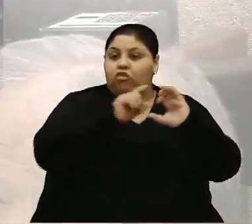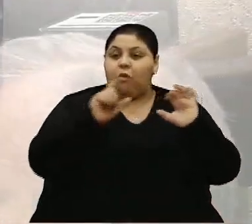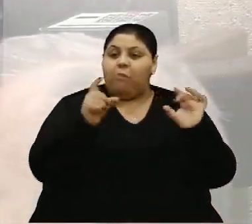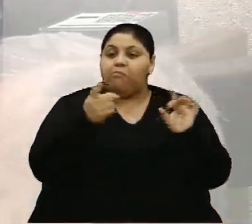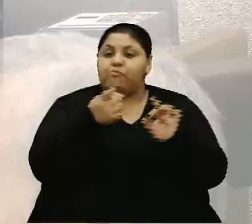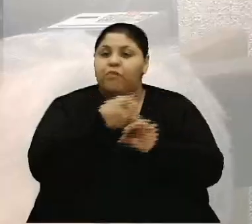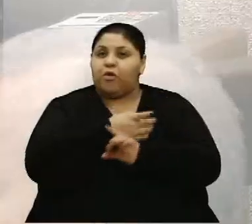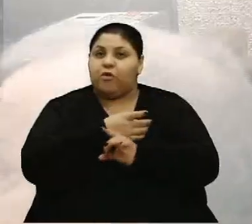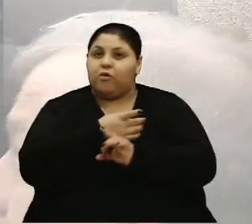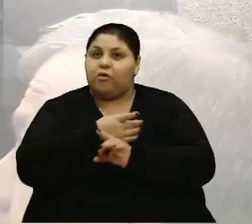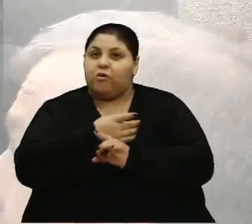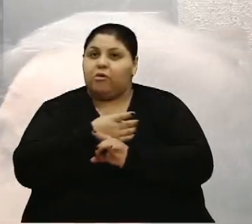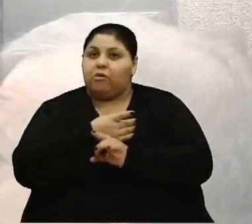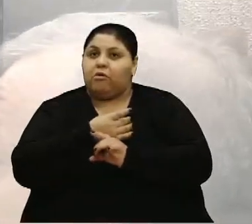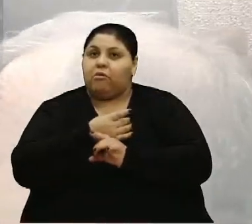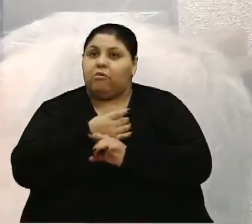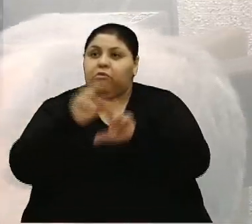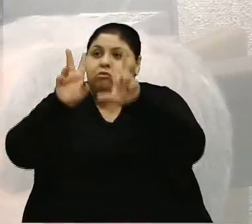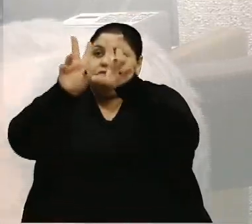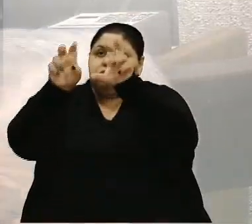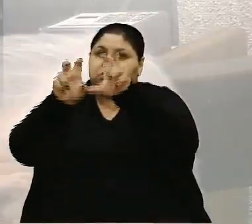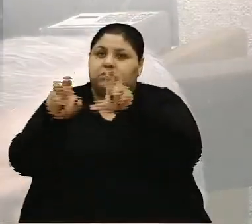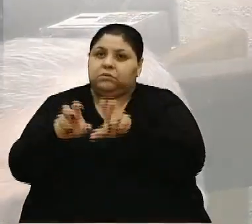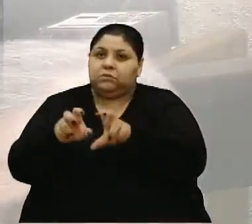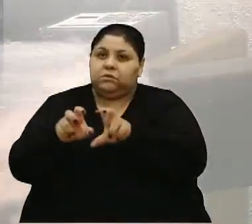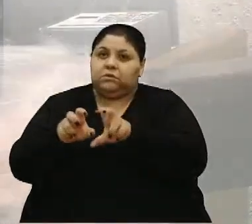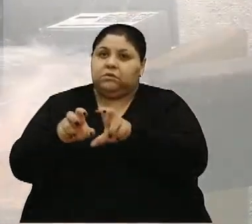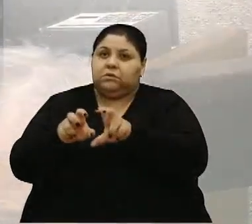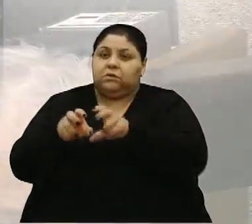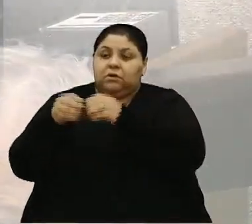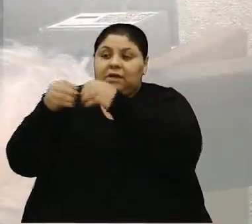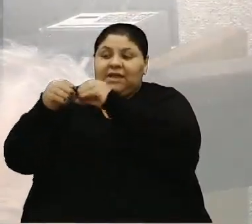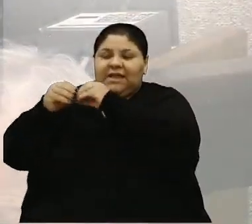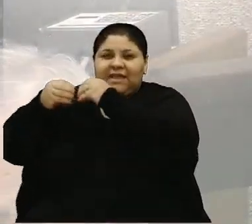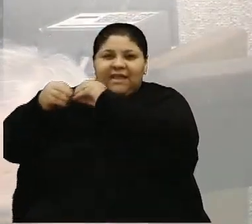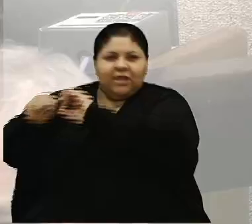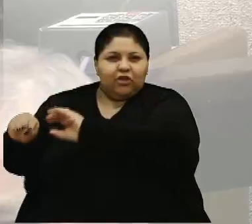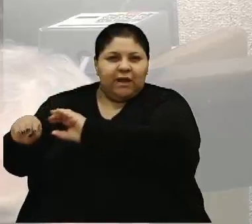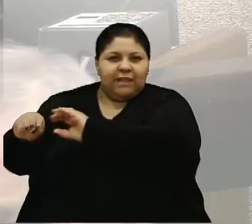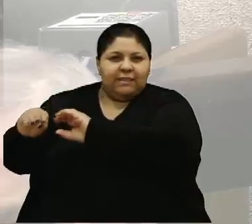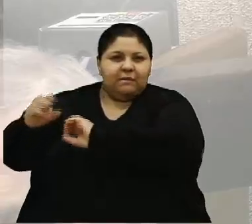Quando pautada essas pautas e rejeitada pelo parlamento,